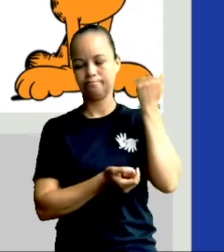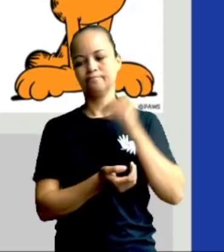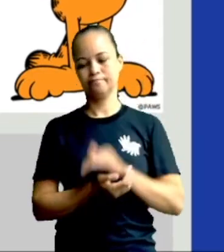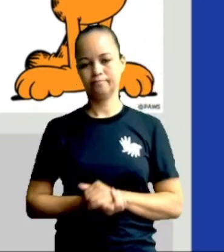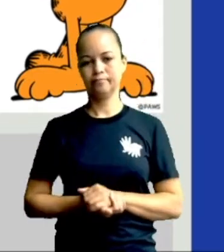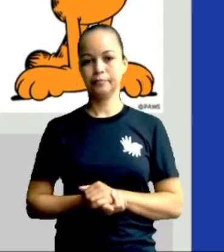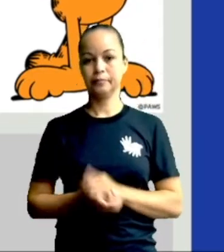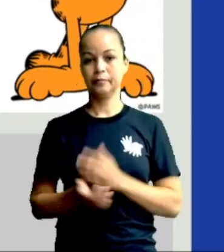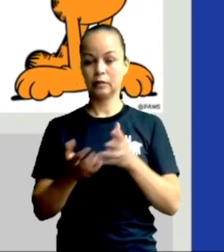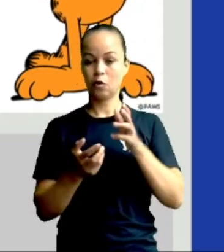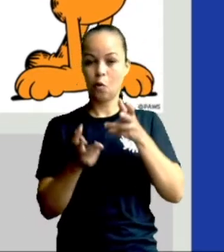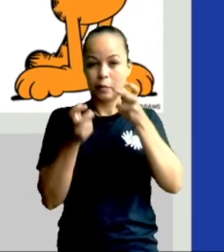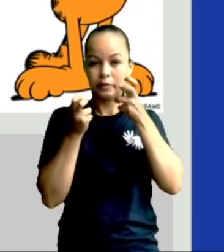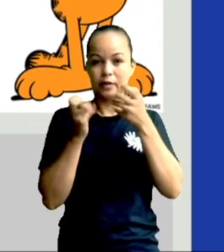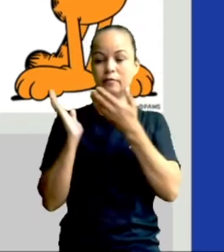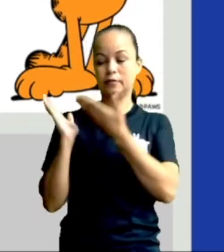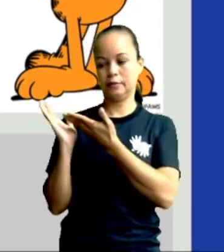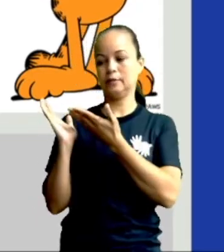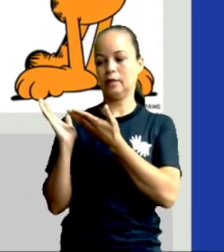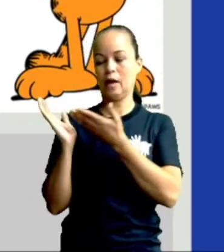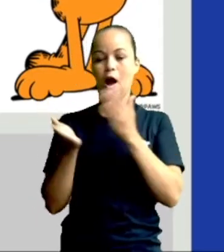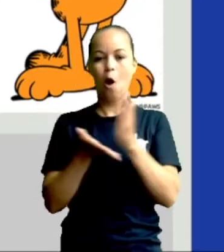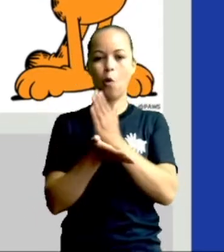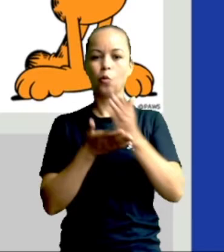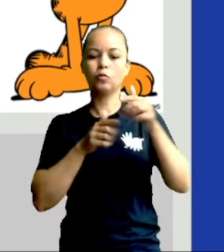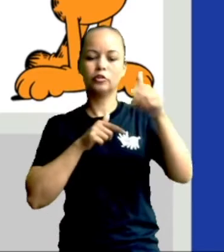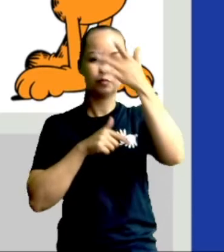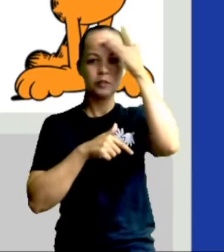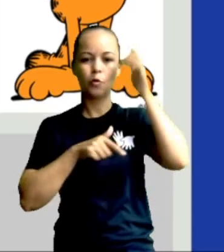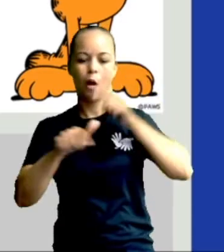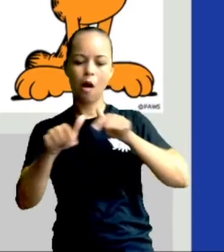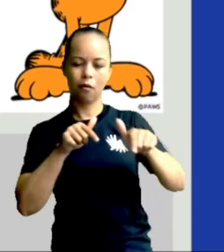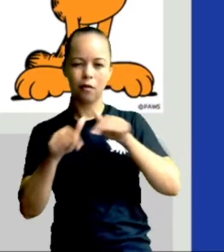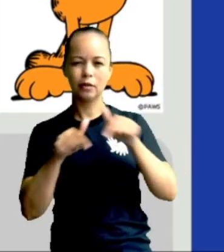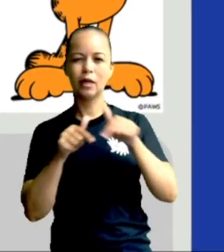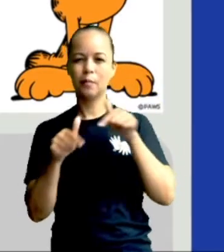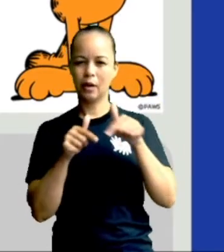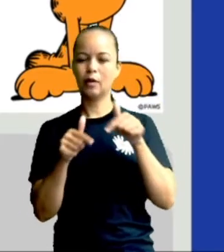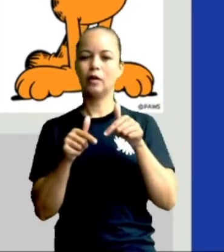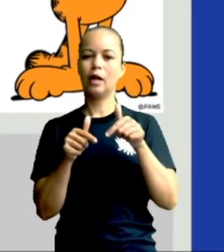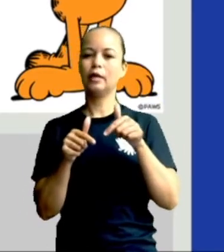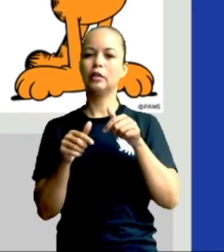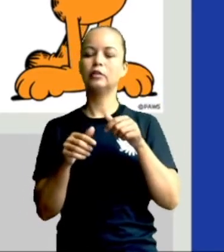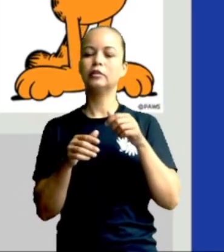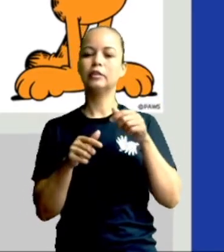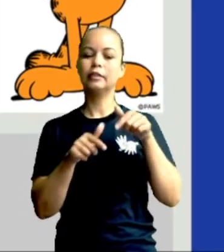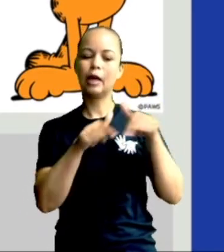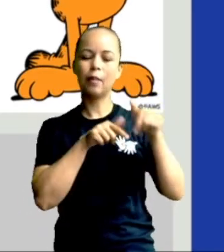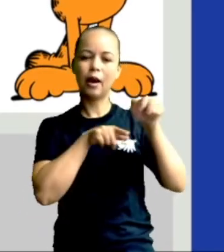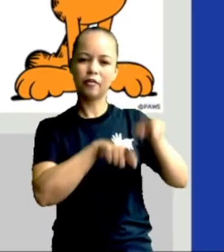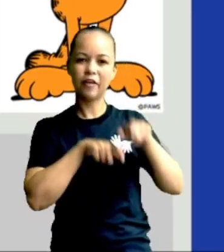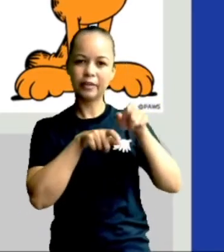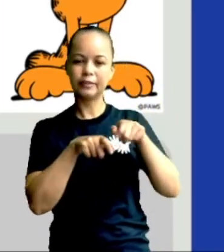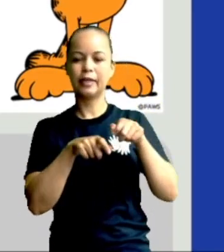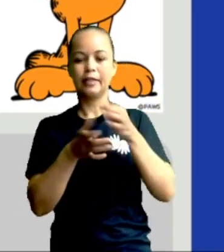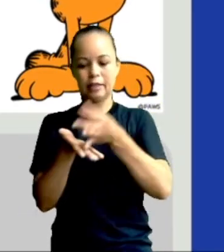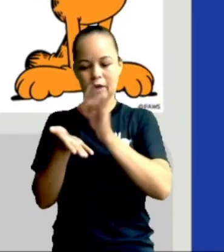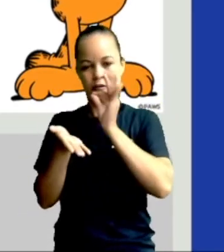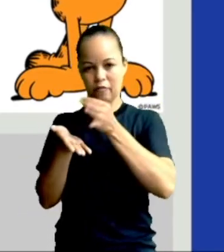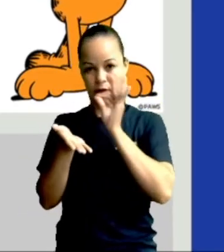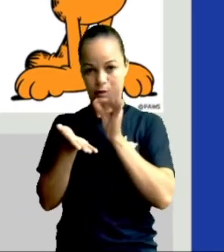Tá certo? Olha aí, certo? Alguns trabalhadores, né, que trabalhavam lá nas fazendas de café. Lembra da nossa